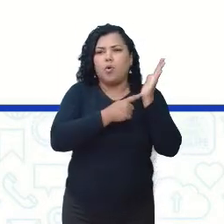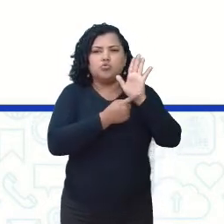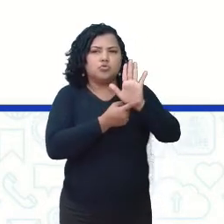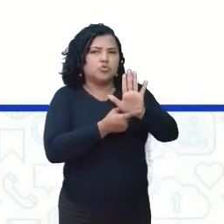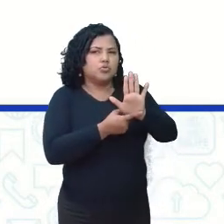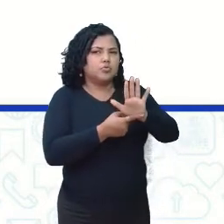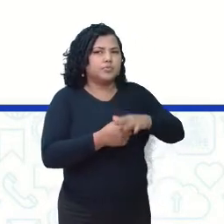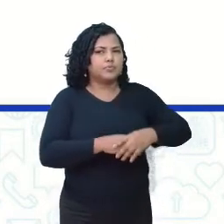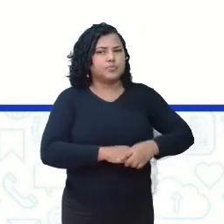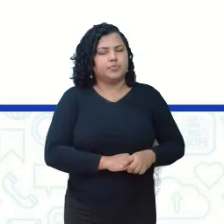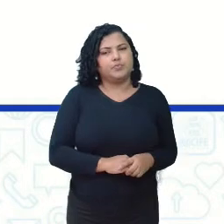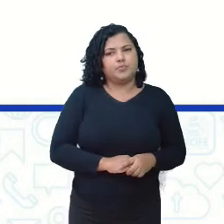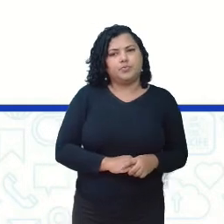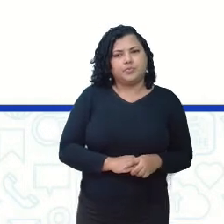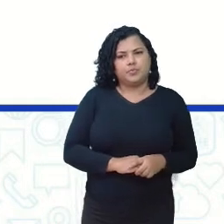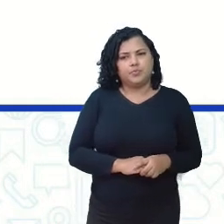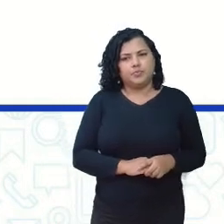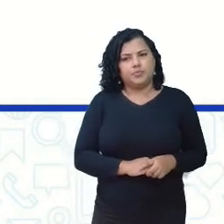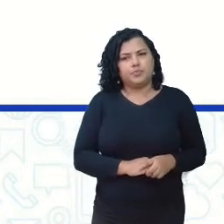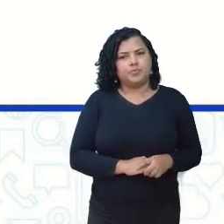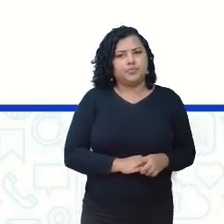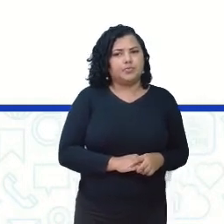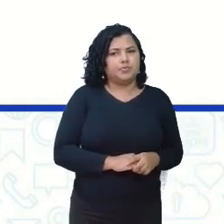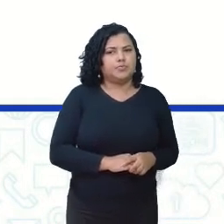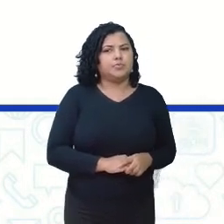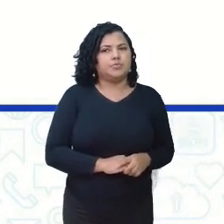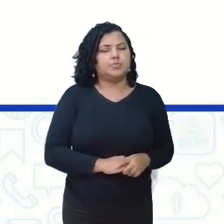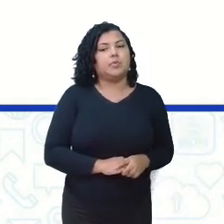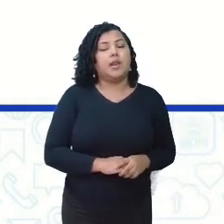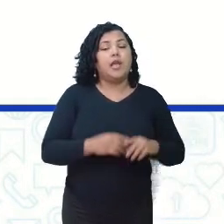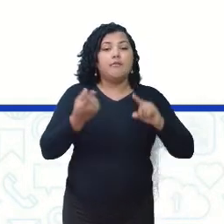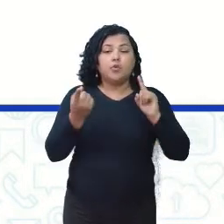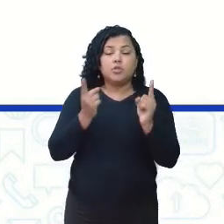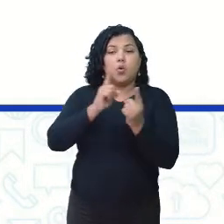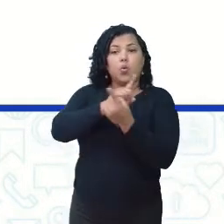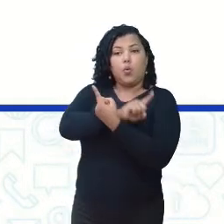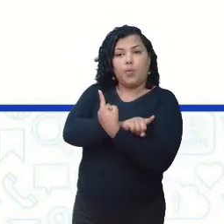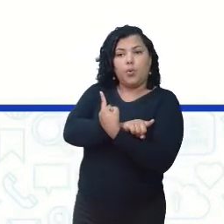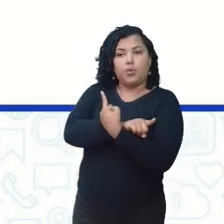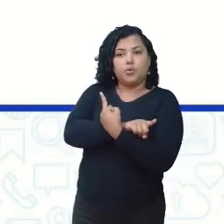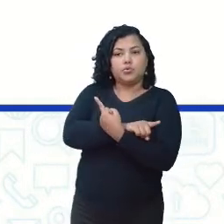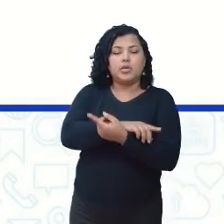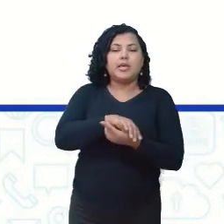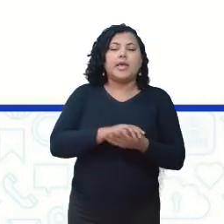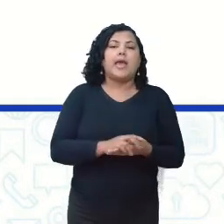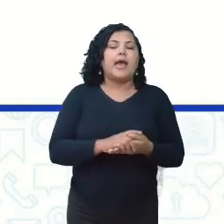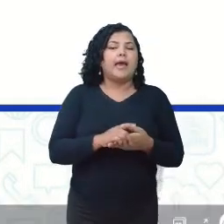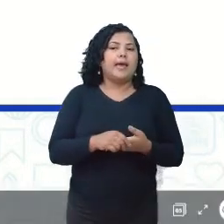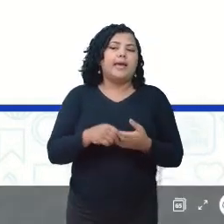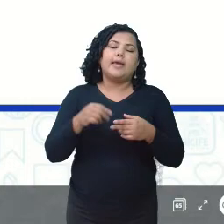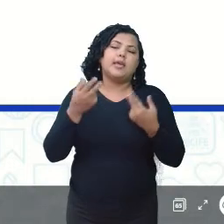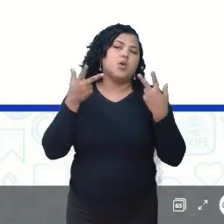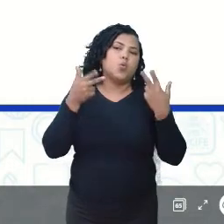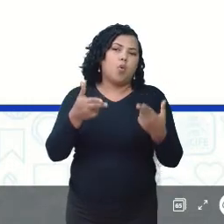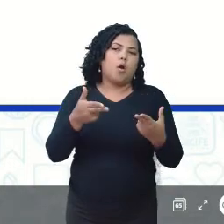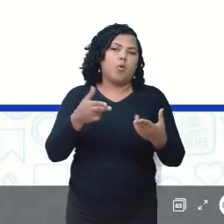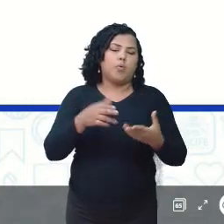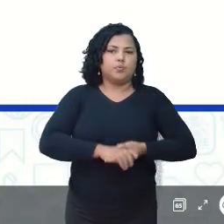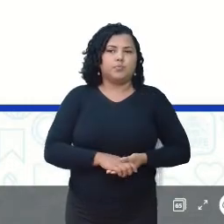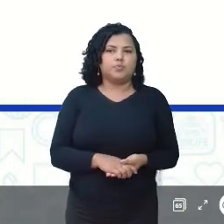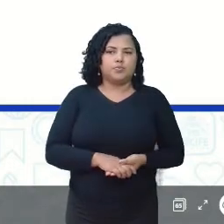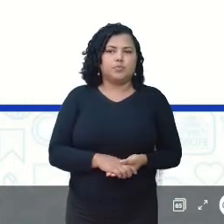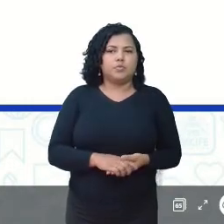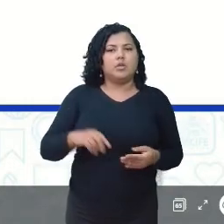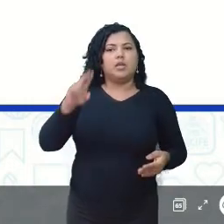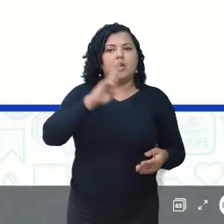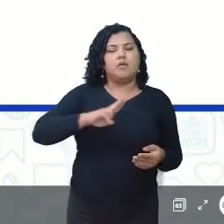caso daquele ângulo que está mais em cima, eu vou ter o oposto pelo vértice, que é a mesma medida, e o que eu vou fazer agora é utilizar